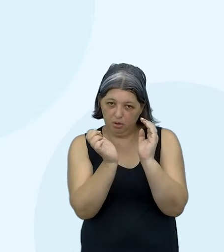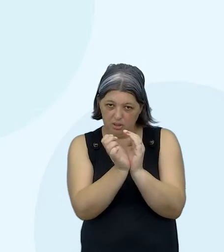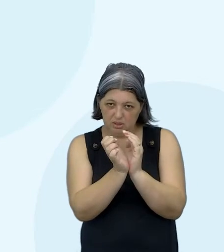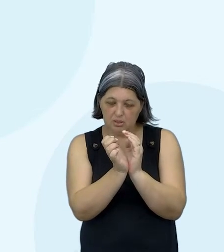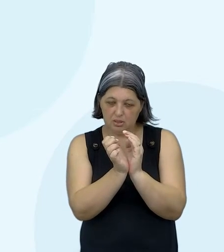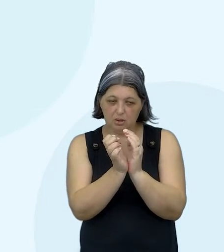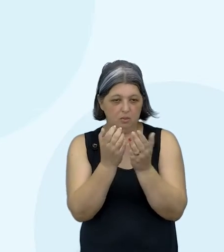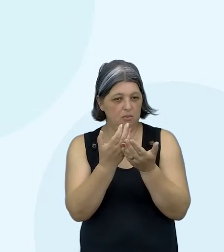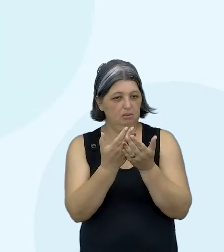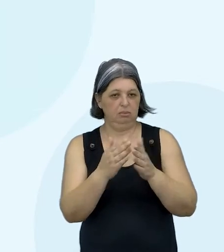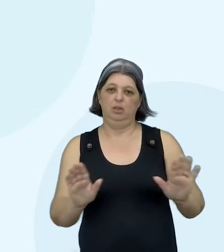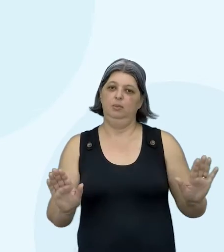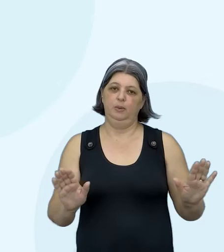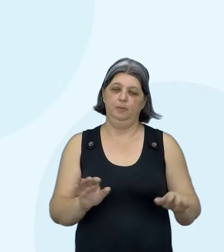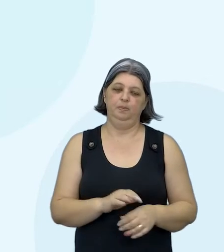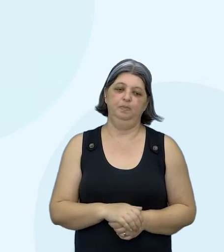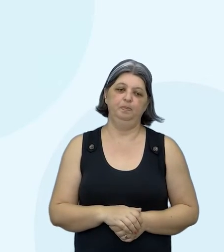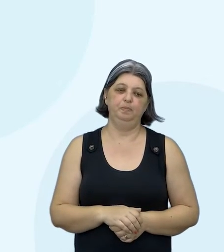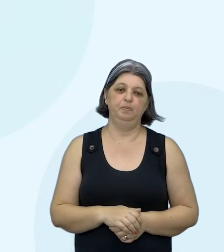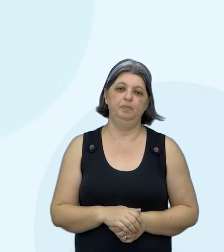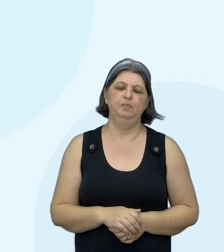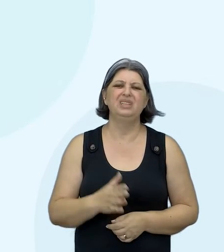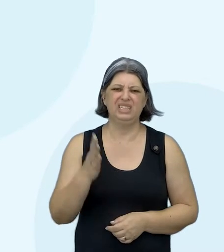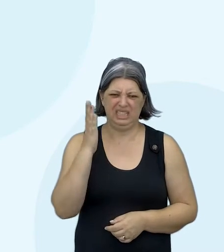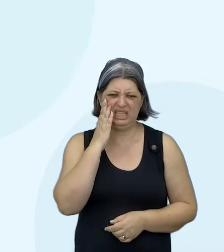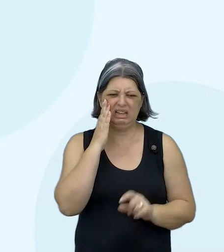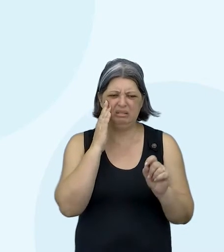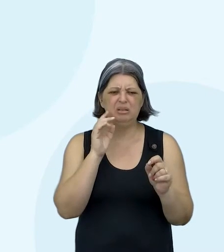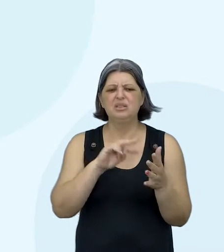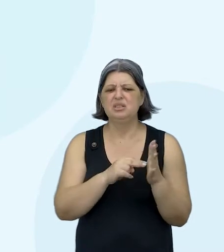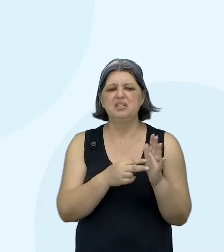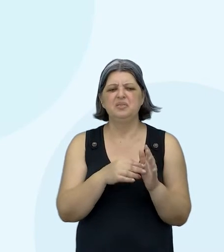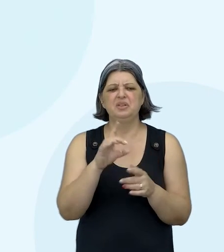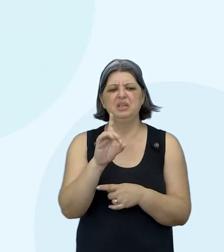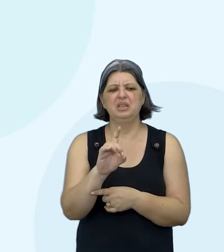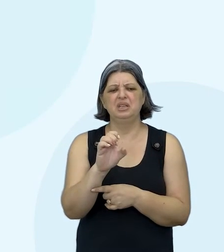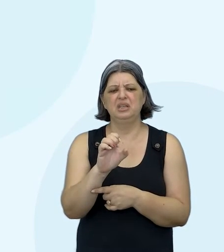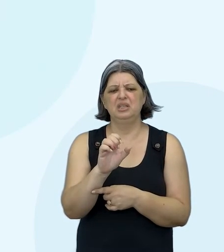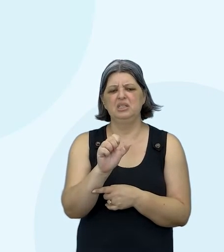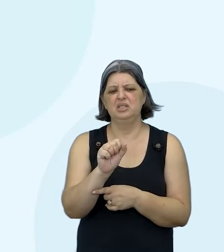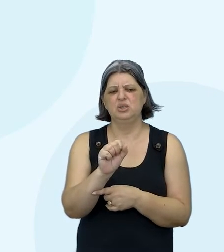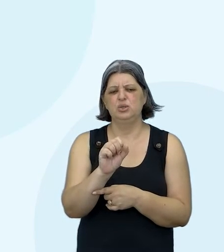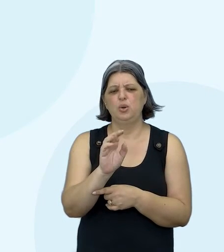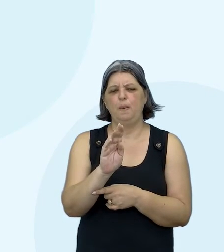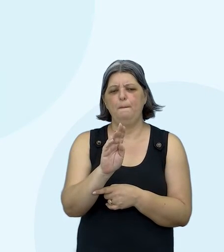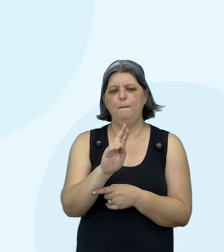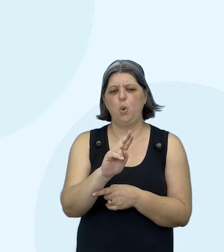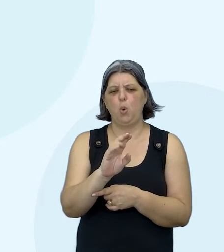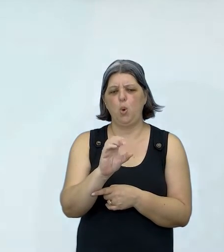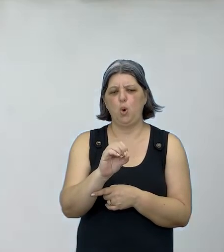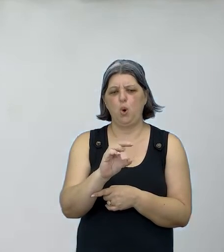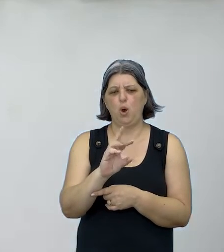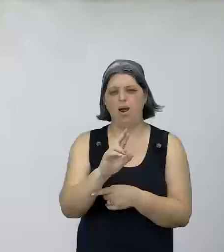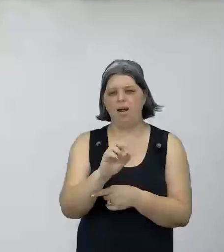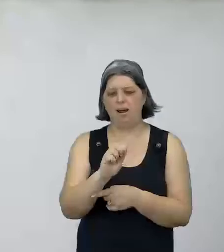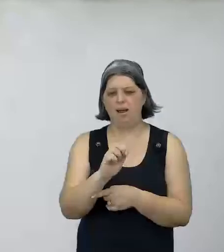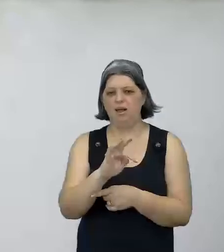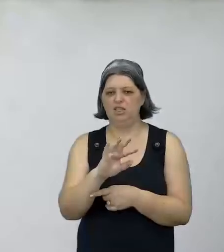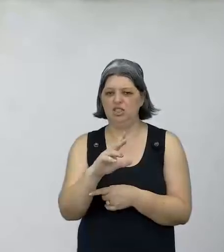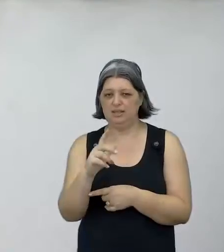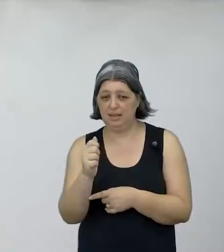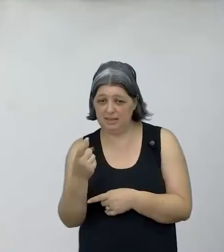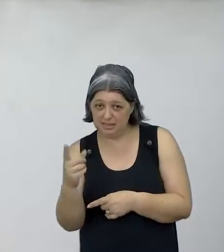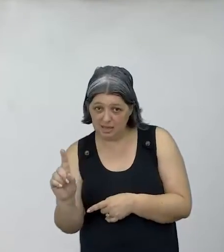você. Você sabe o que é desburocratizar? Diminuir a papelada toda, a grosso